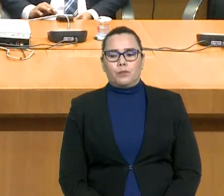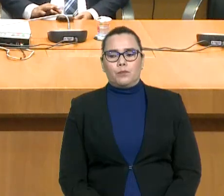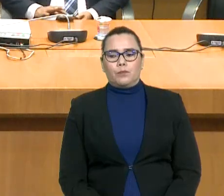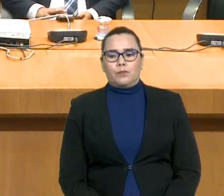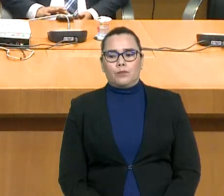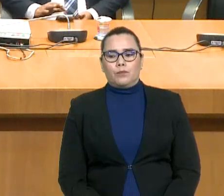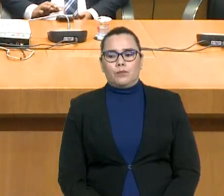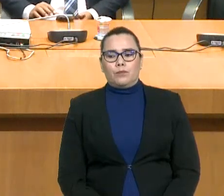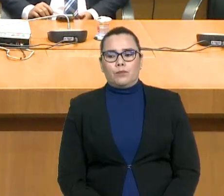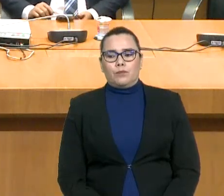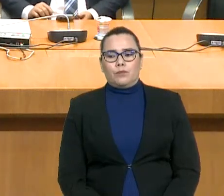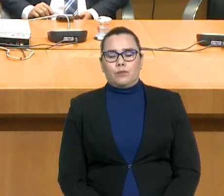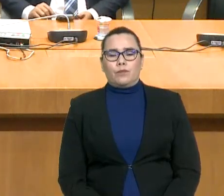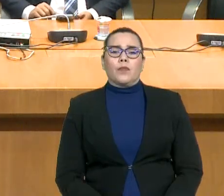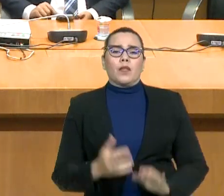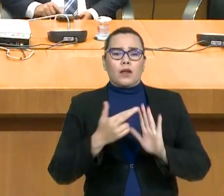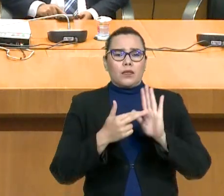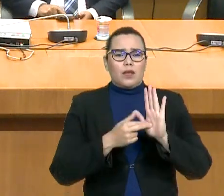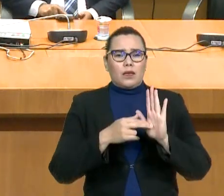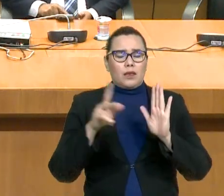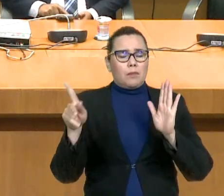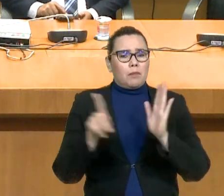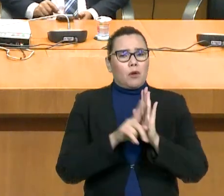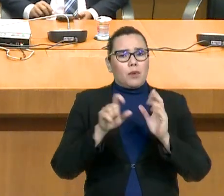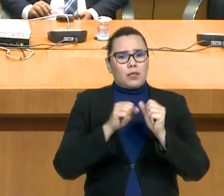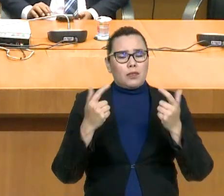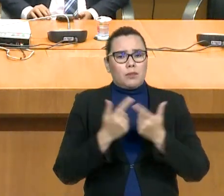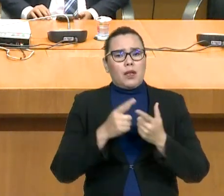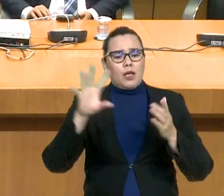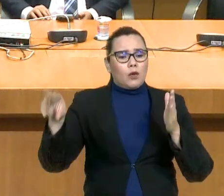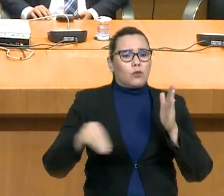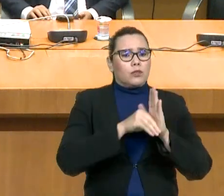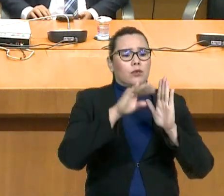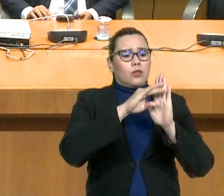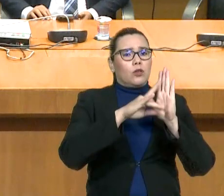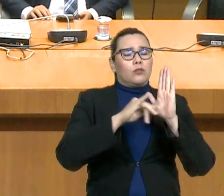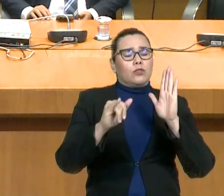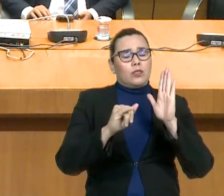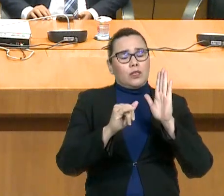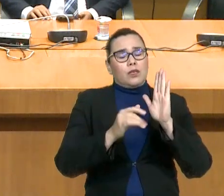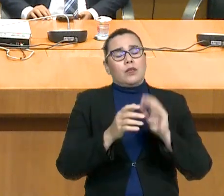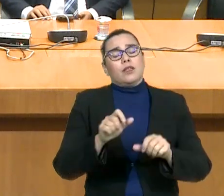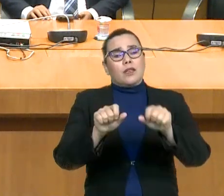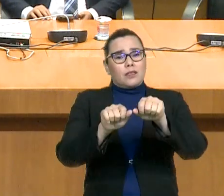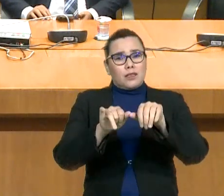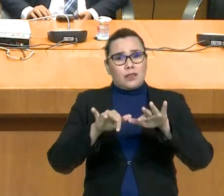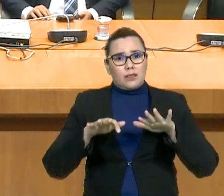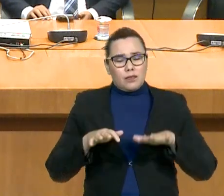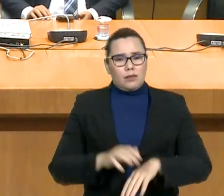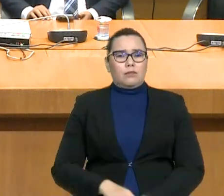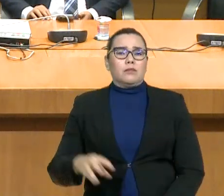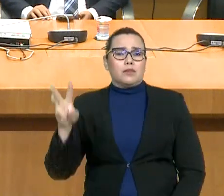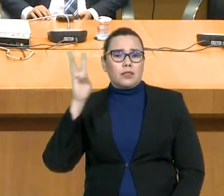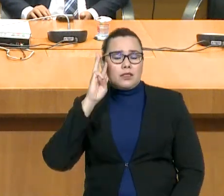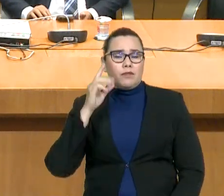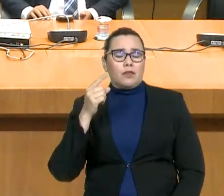Nos termos do regimento interno, determina a inclusão na ordem do dia da sessão ordinária de terça-feira, dia 11 de julho de 2023,